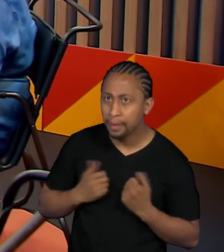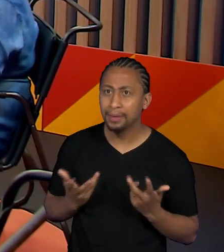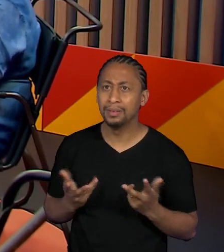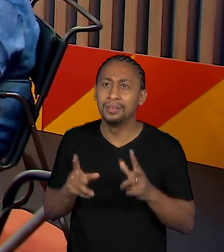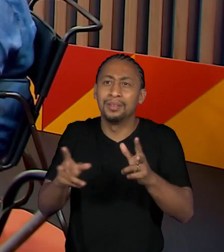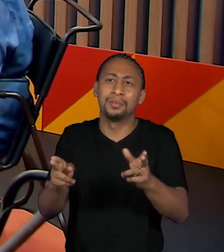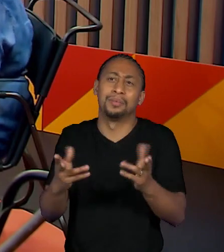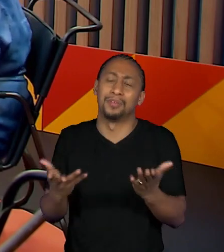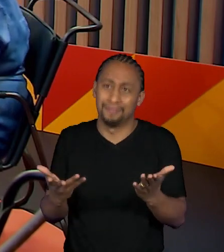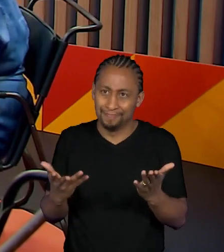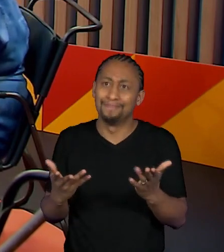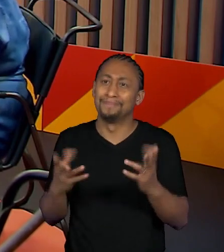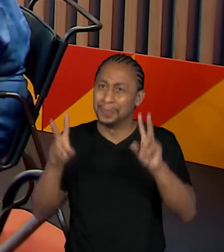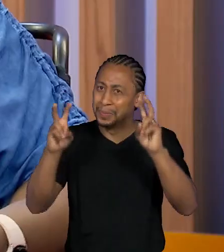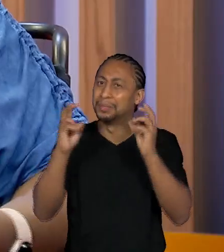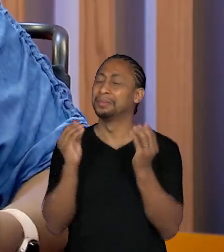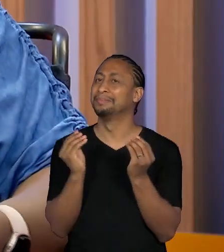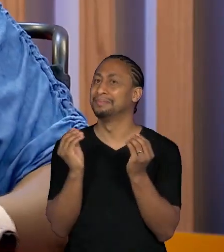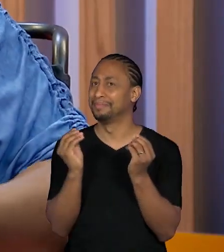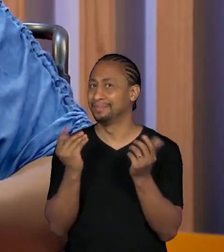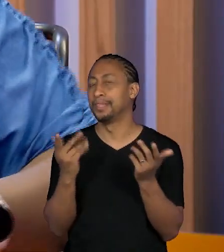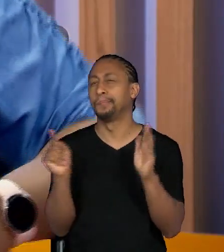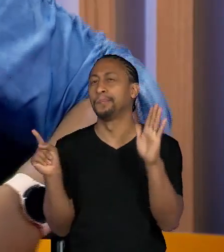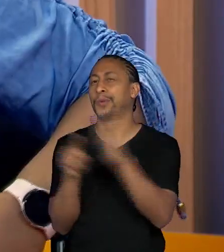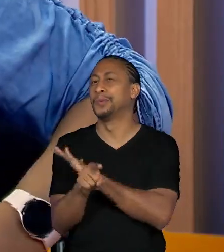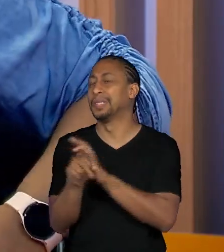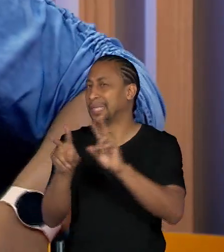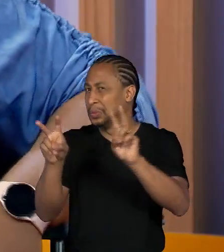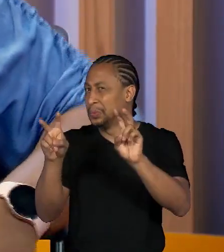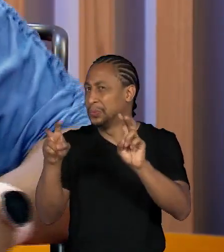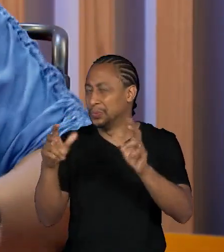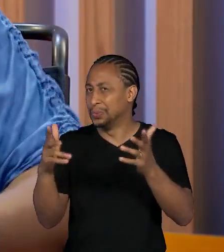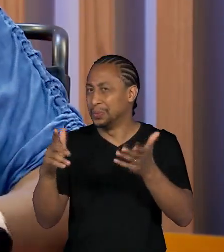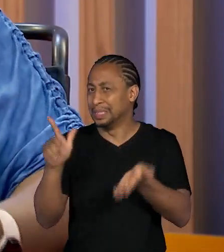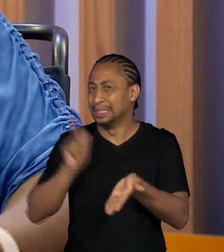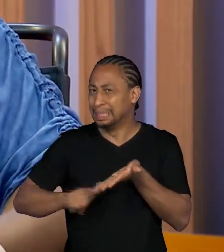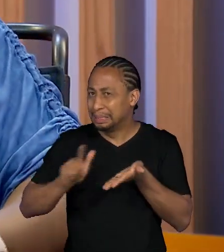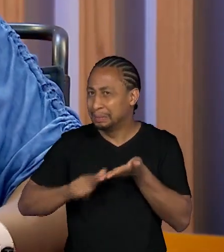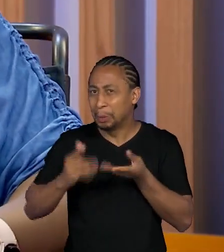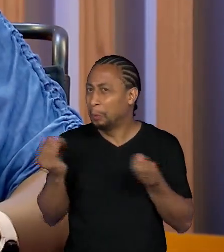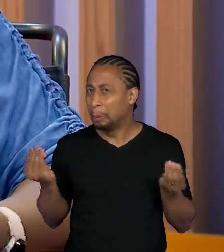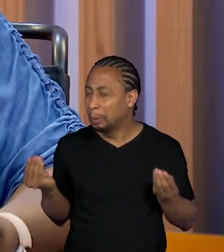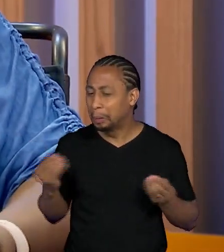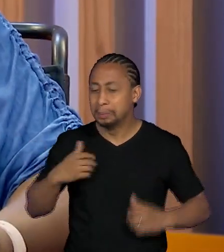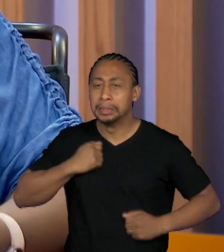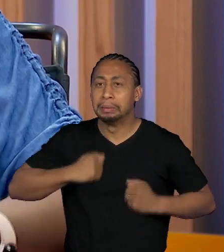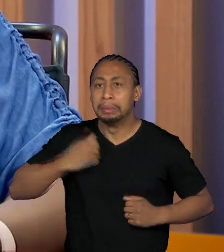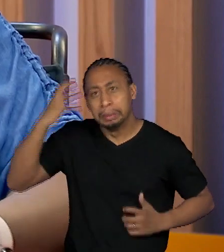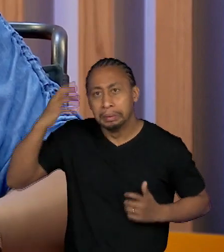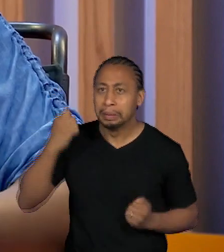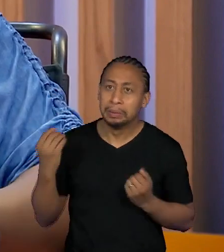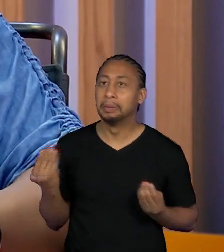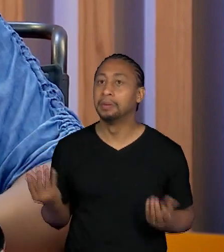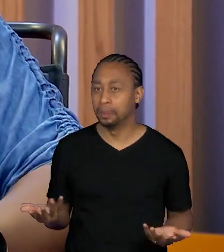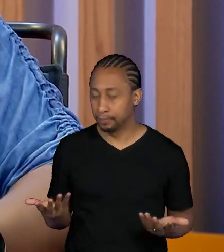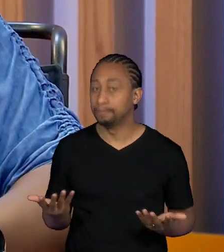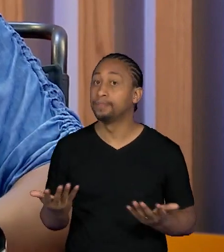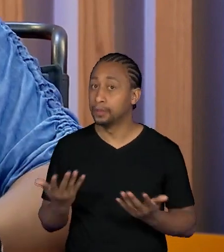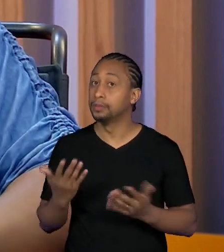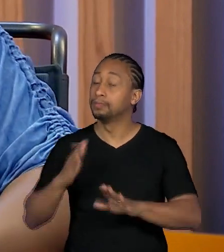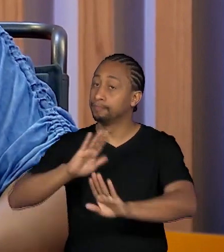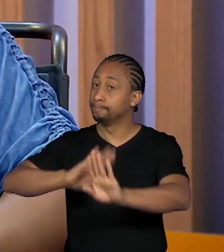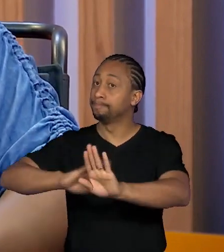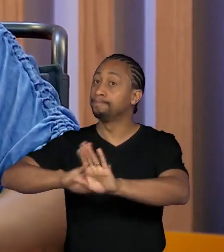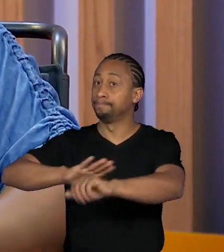algo muito profundo, né? Questionar a higiene. Então, esses processos de adoecimento que o racismo ele causa e